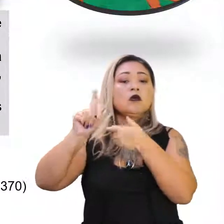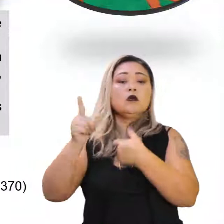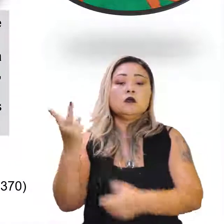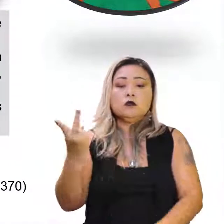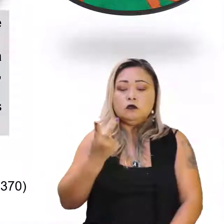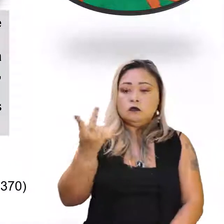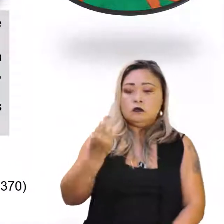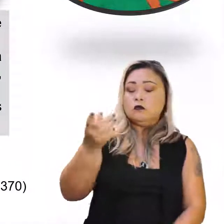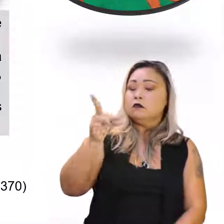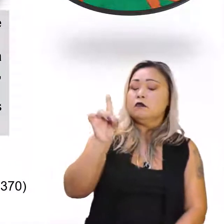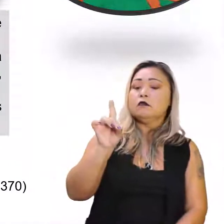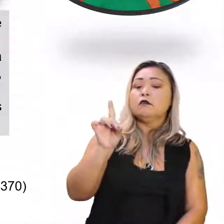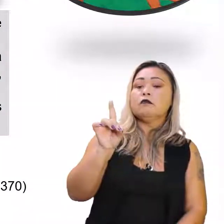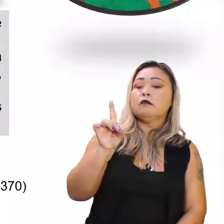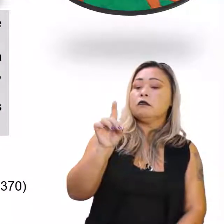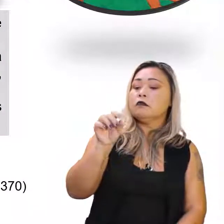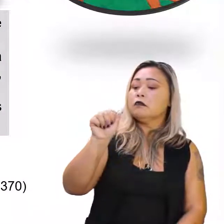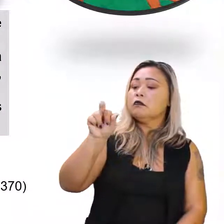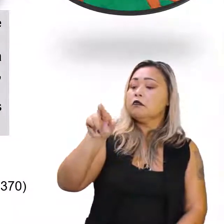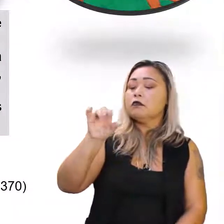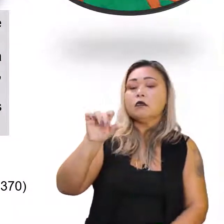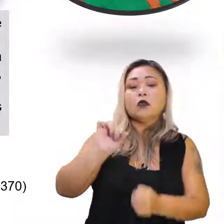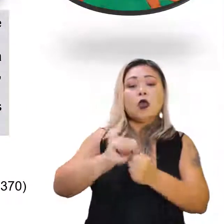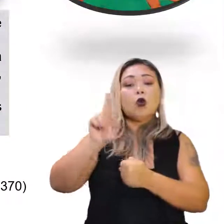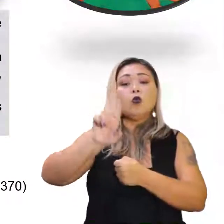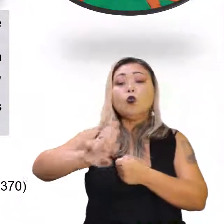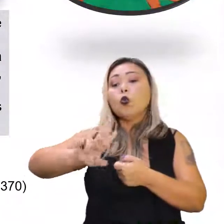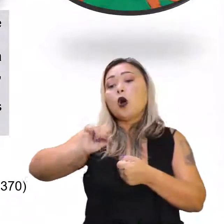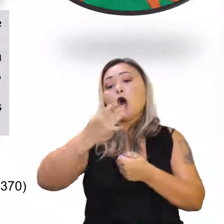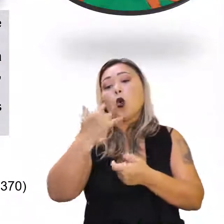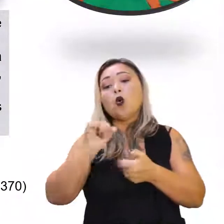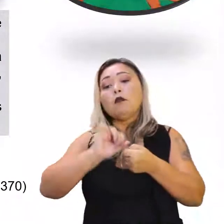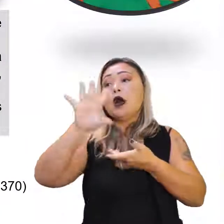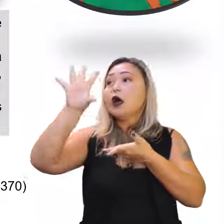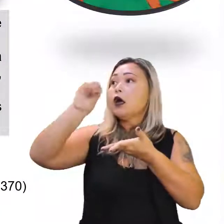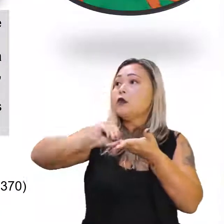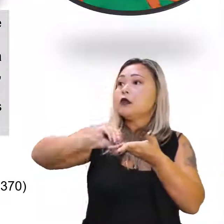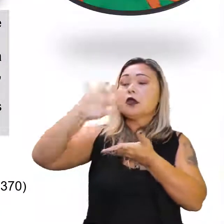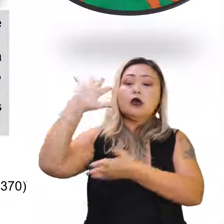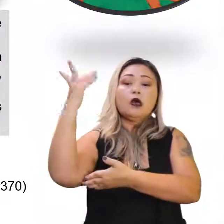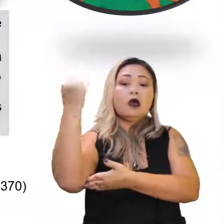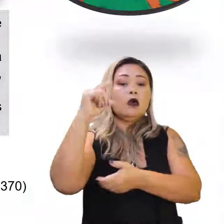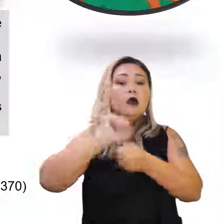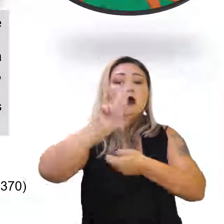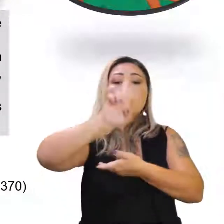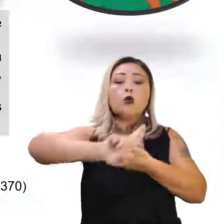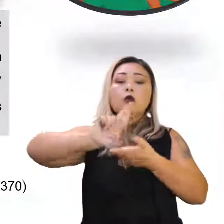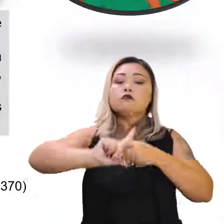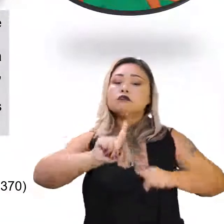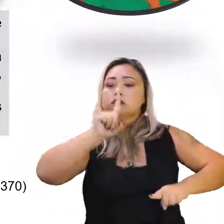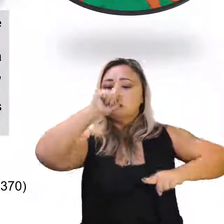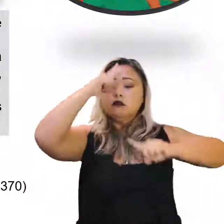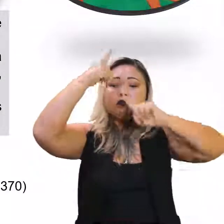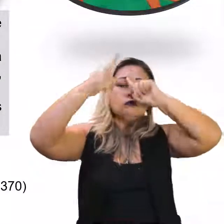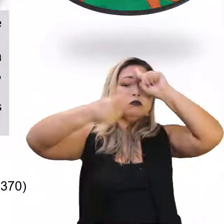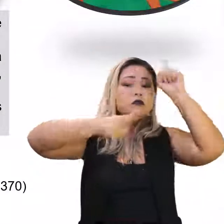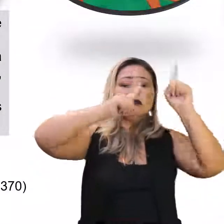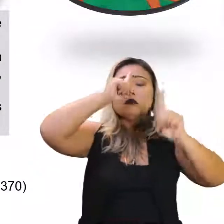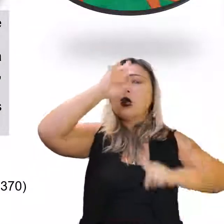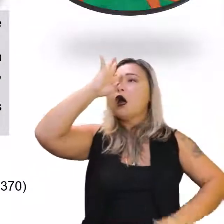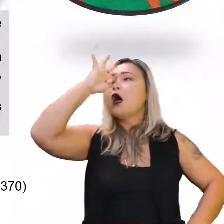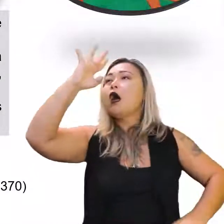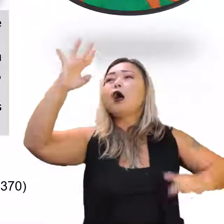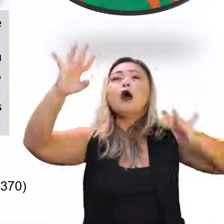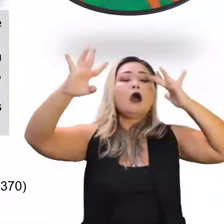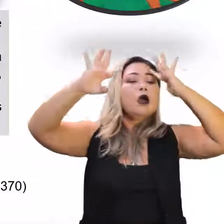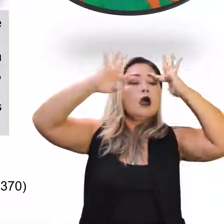aí dessa tendência, não usavam as cores para imitar a natureza. Eles usavam para criar, de modo